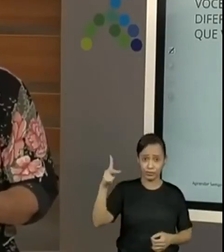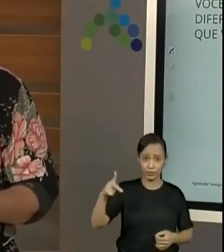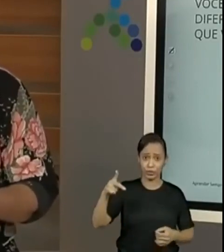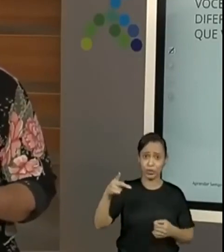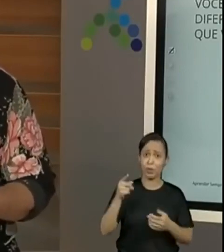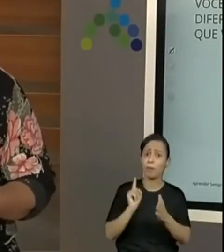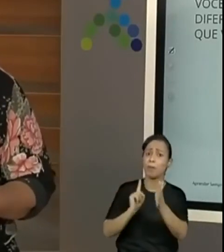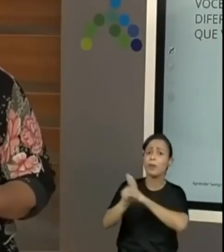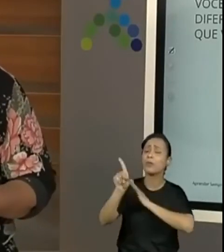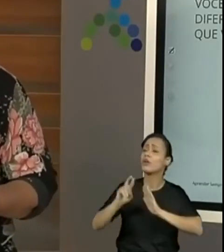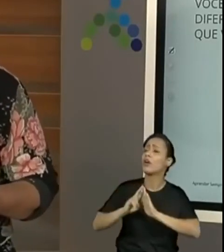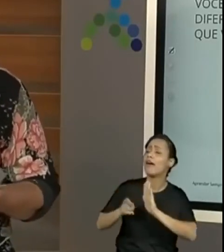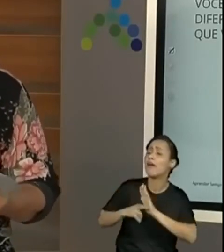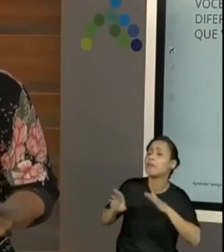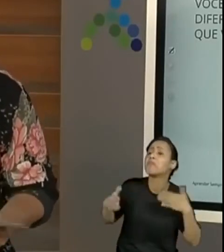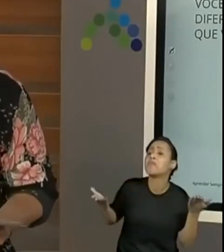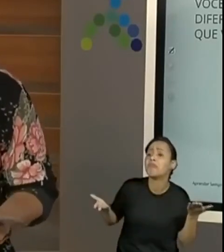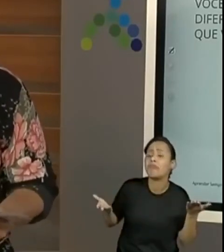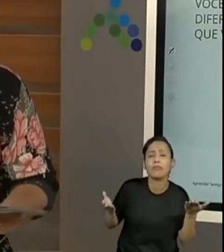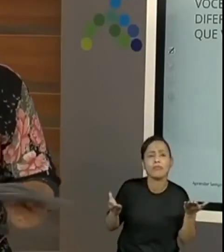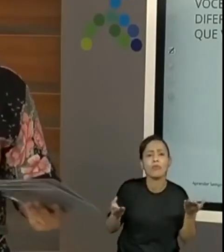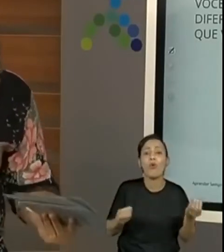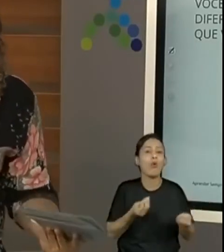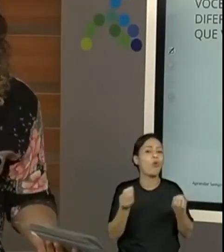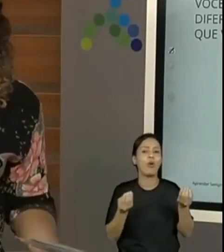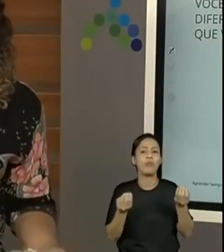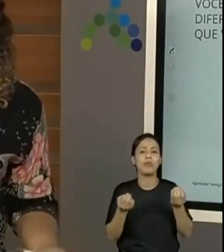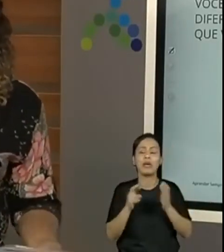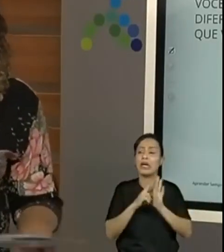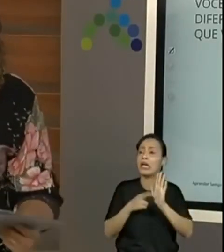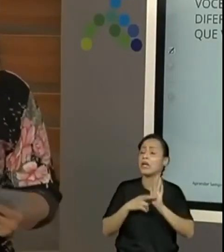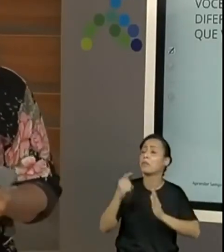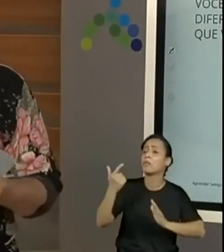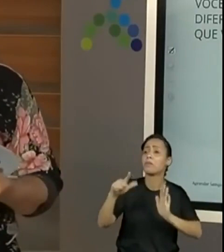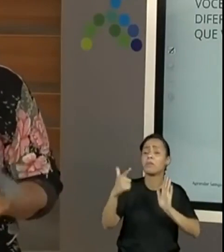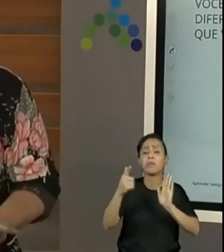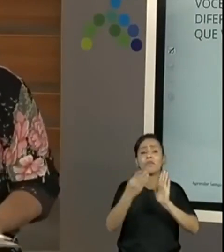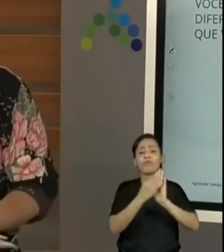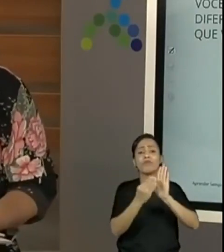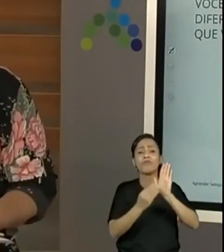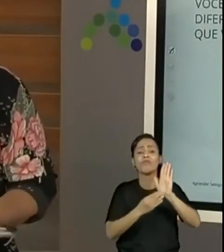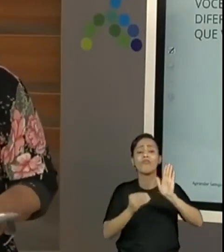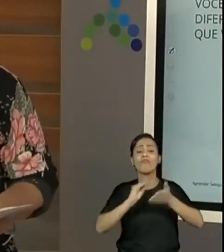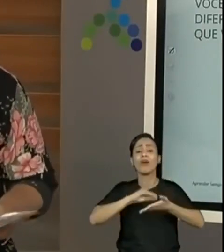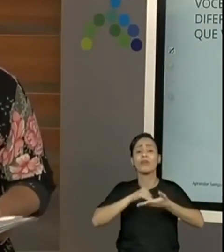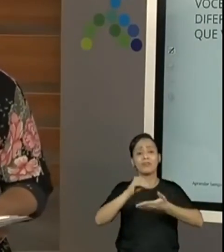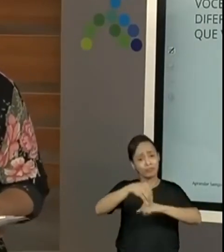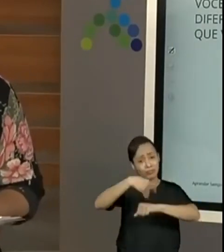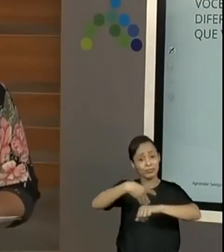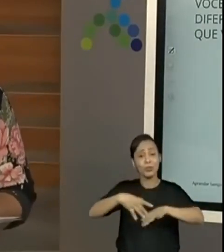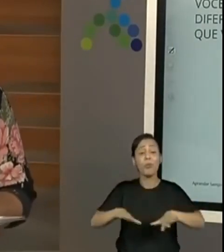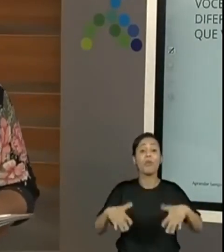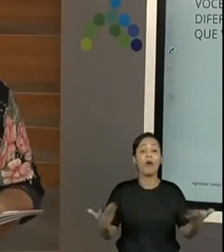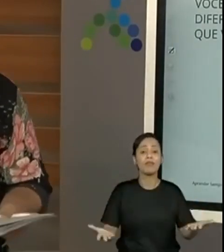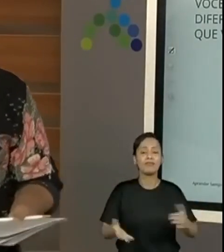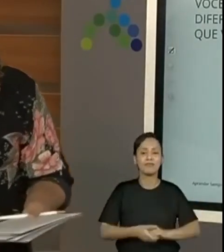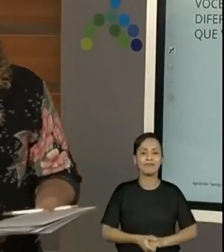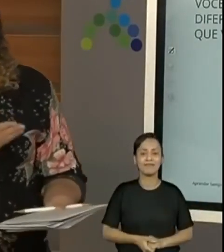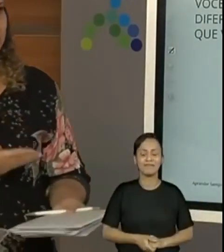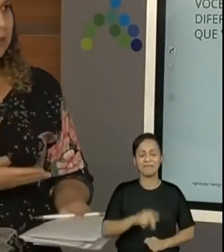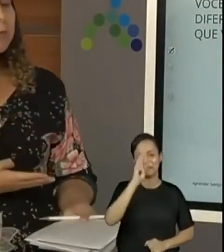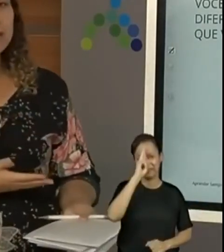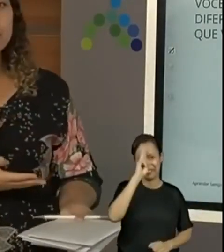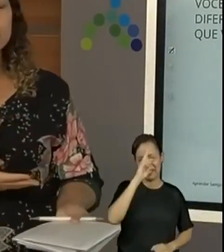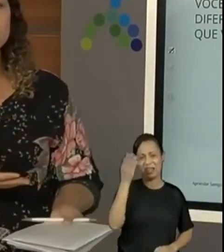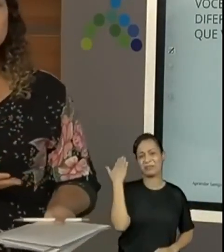para o seu professor uma regra que vocês usam ou que não apareceu aqui para a gente colocar. Vou colocar essa, que eu brincava,